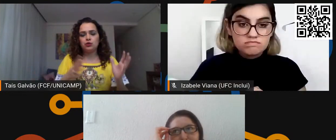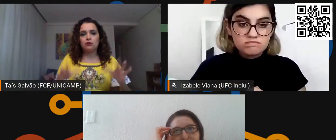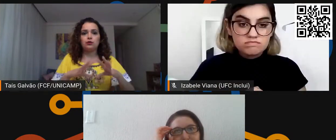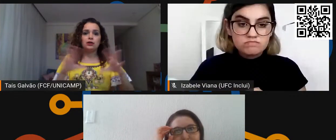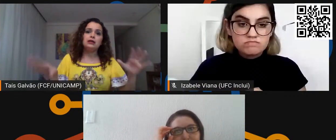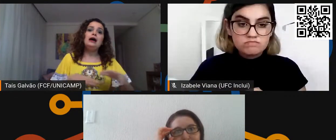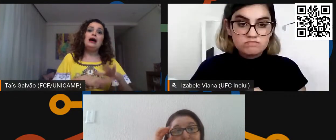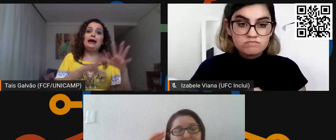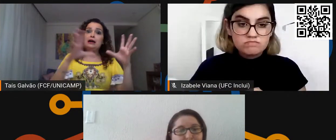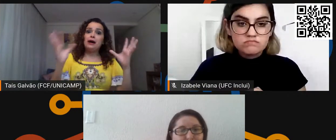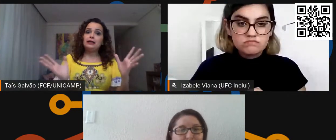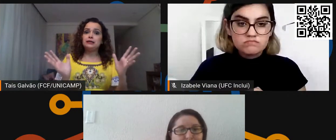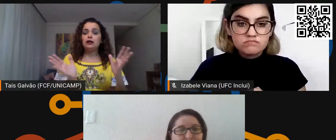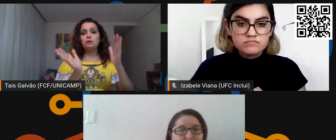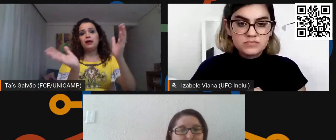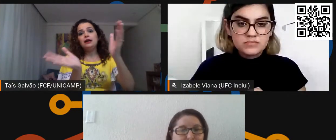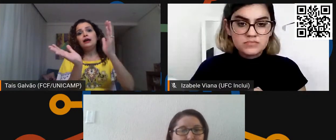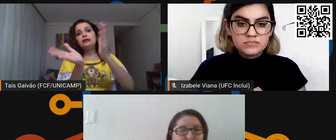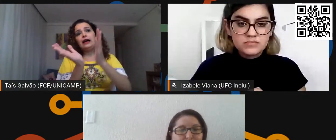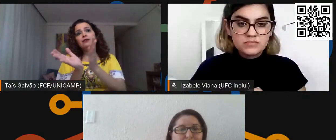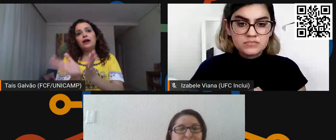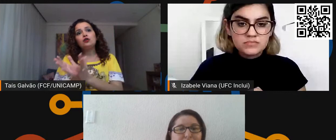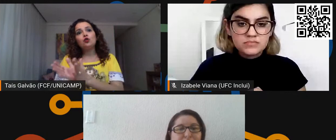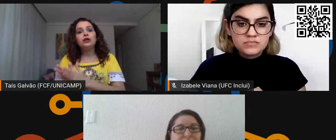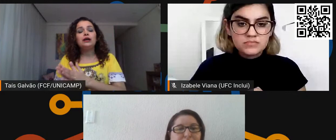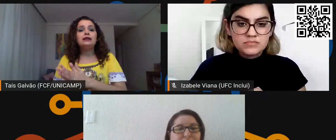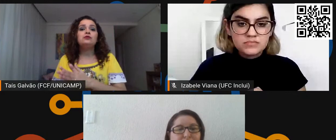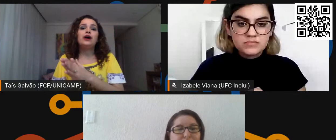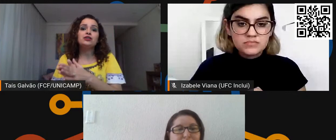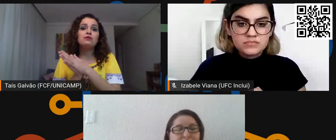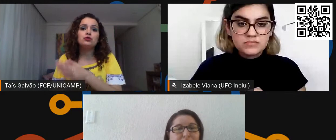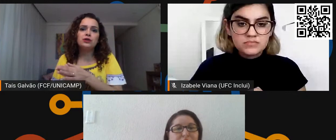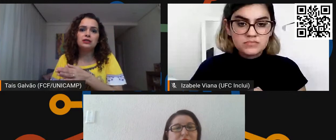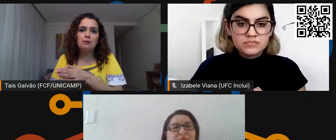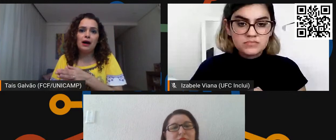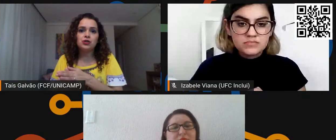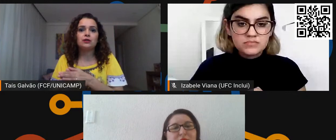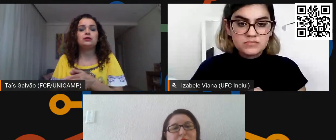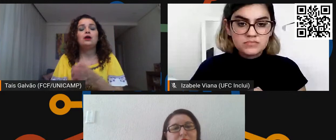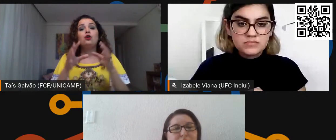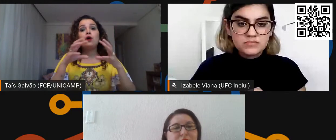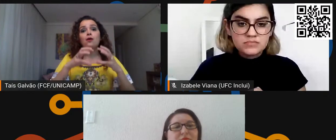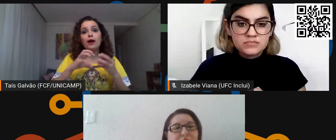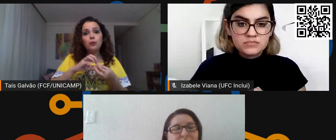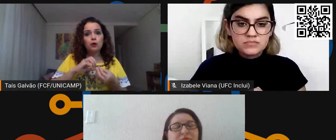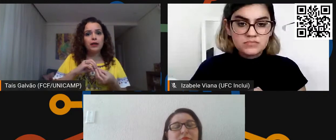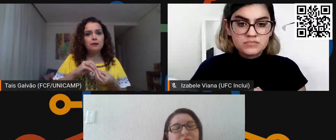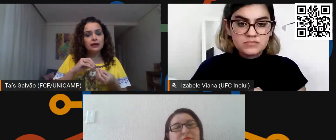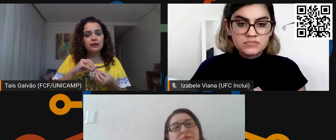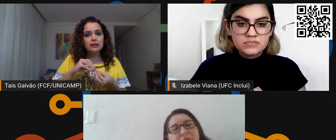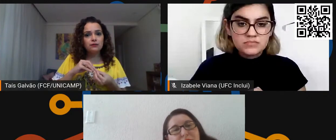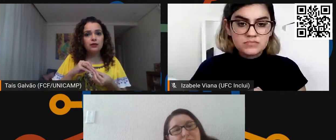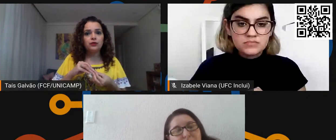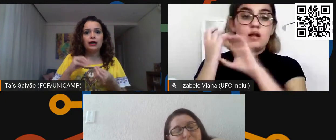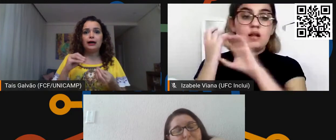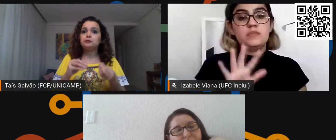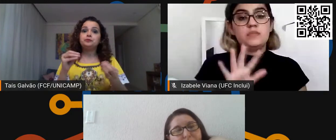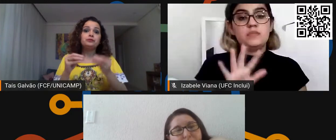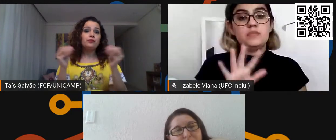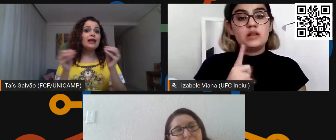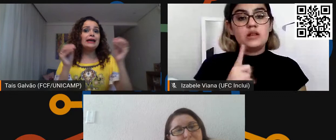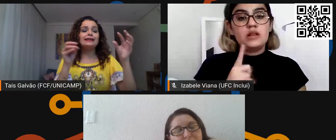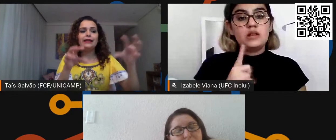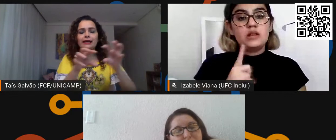que é a revisão de revisões, ela é mais ampla e ela vai incluir ali várias revisões sistemáticas. Qual é o problema que tem que se